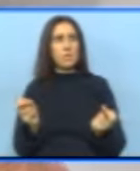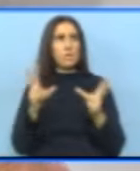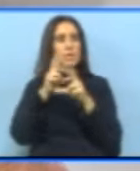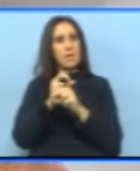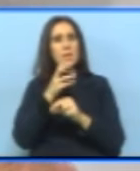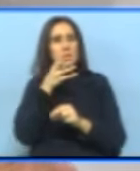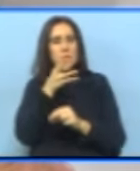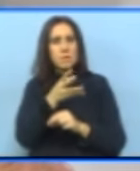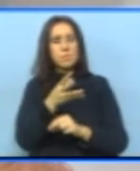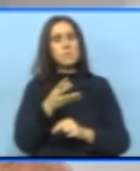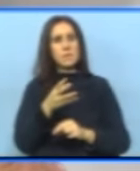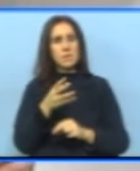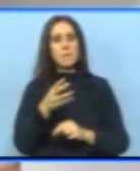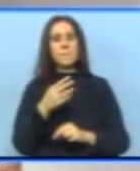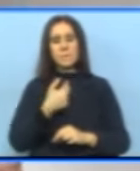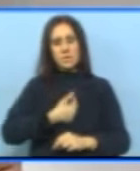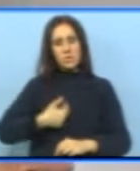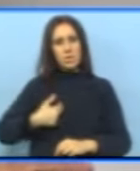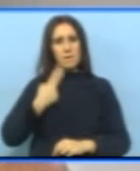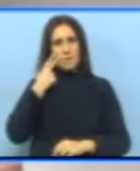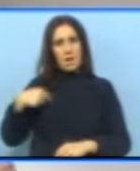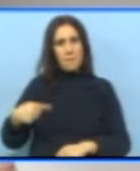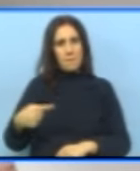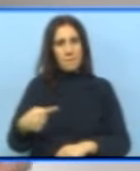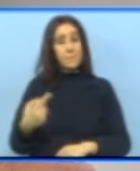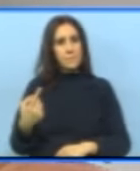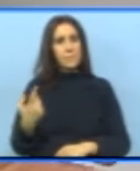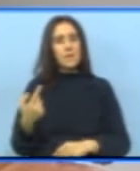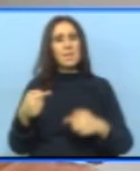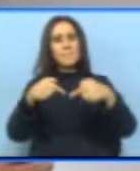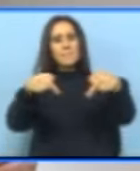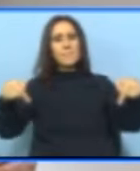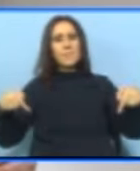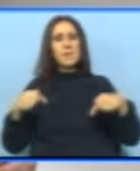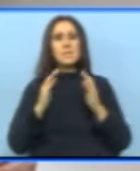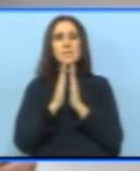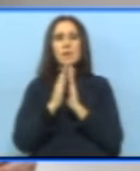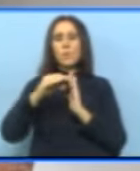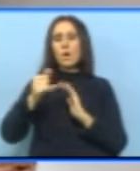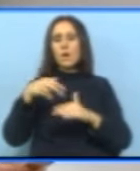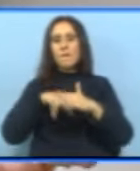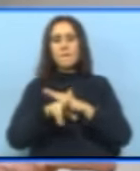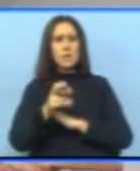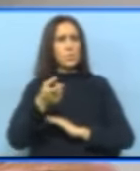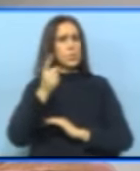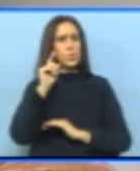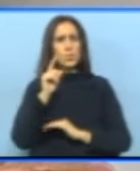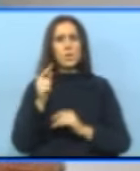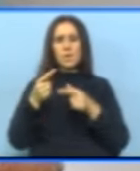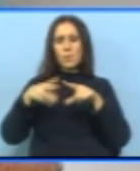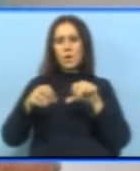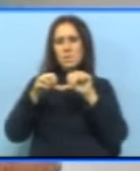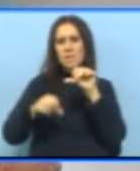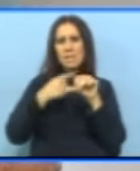assim, da vivência cristã. O espaço do sagrado não é um lugar onde a gente vai, não é uma linguagem estranha